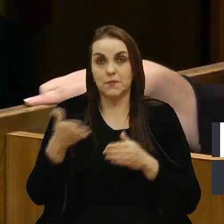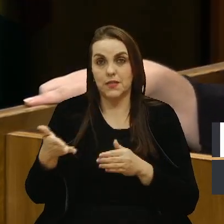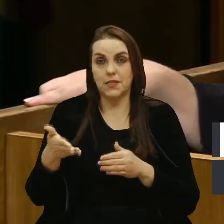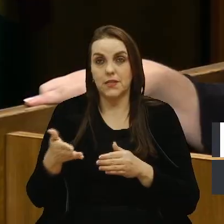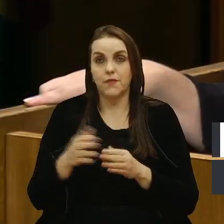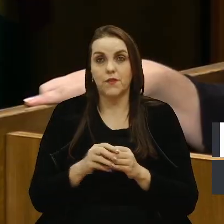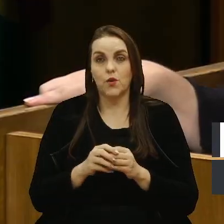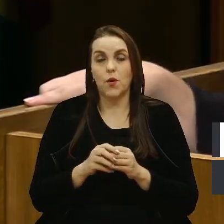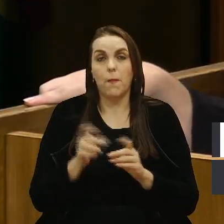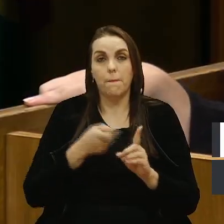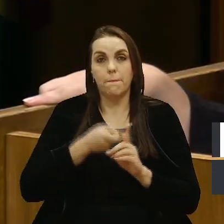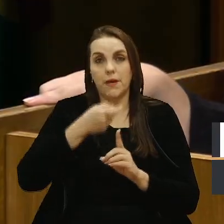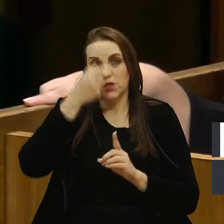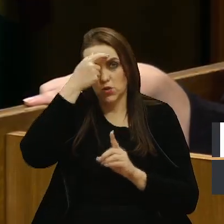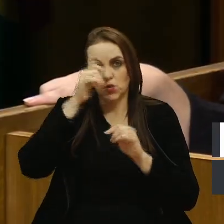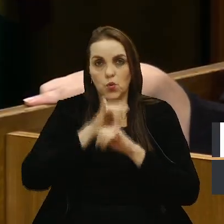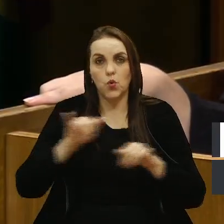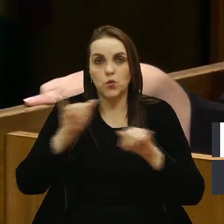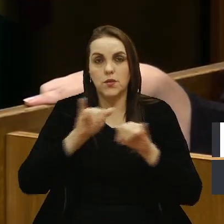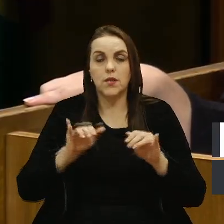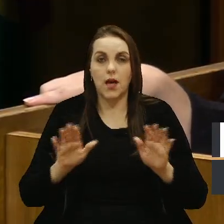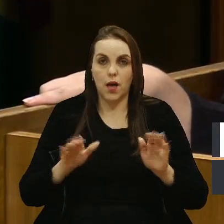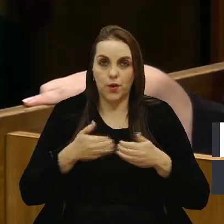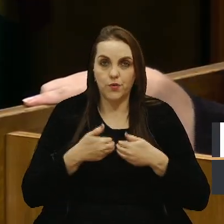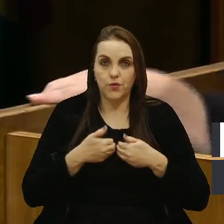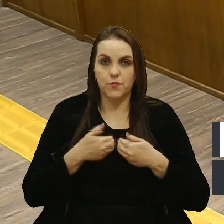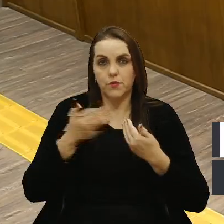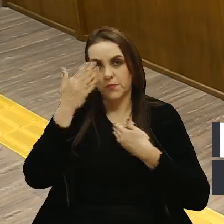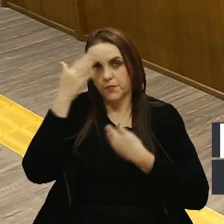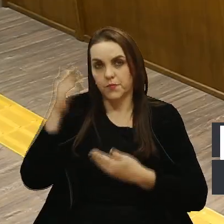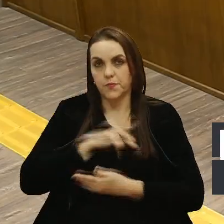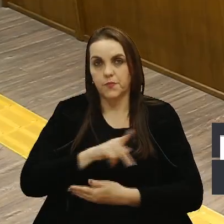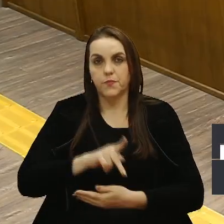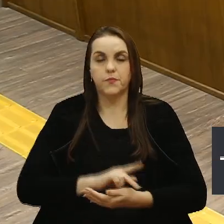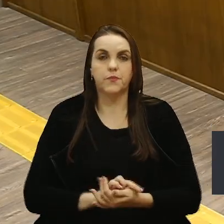da questão do mês de conscientização do autismo. Era isso, senhor presidente. Obrigada.